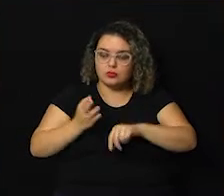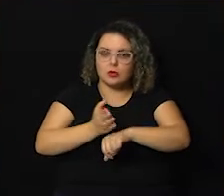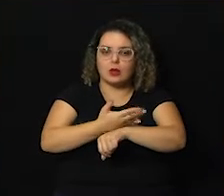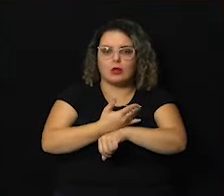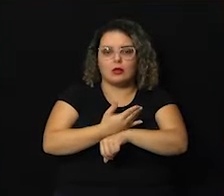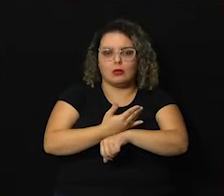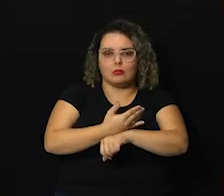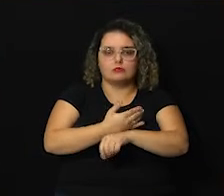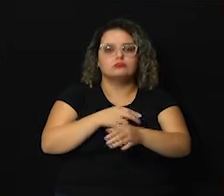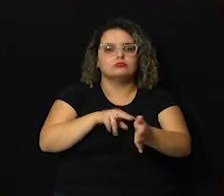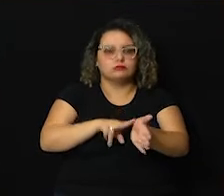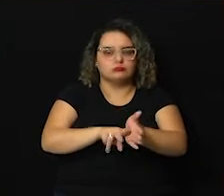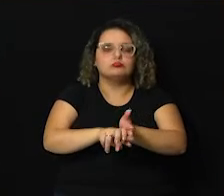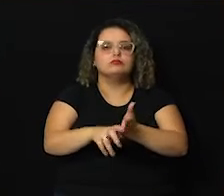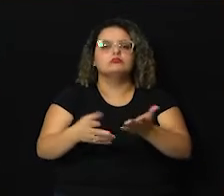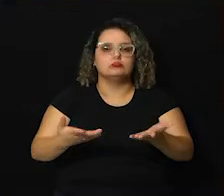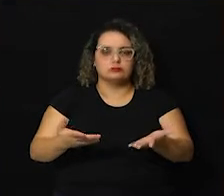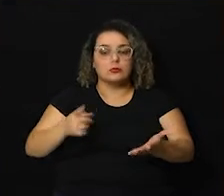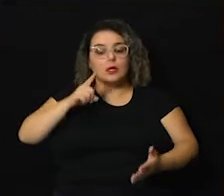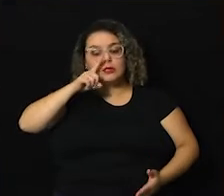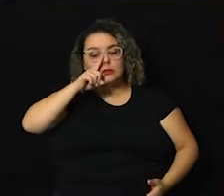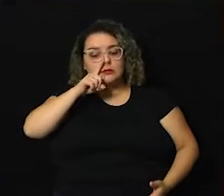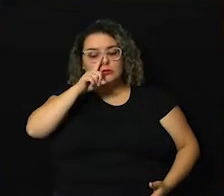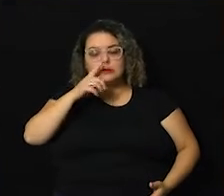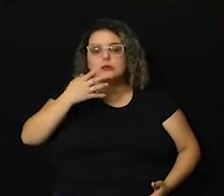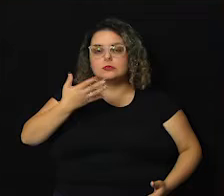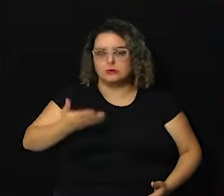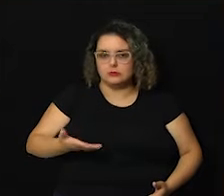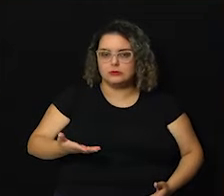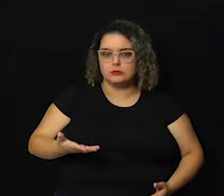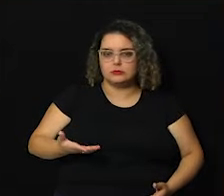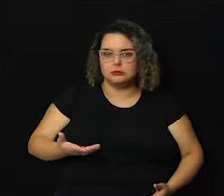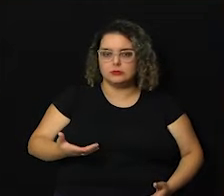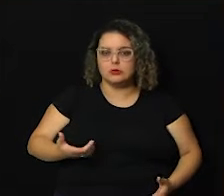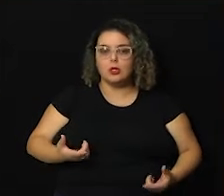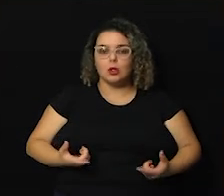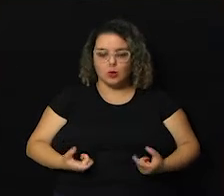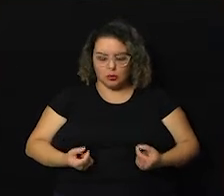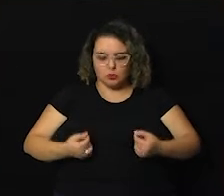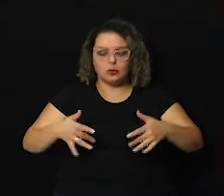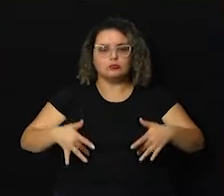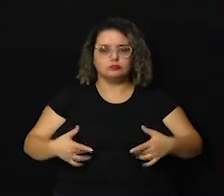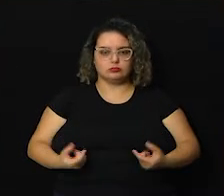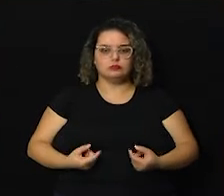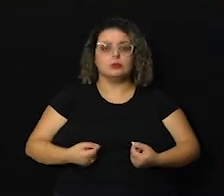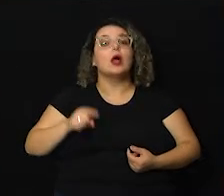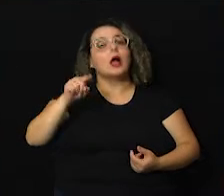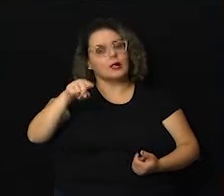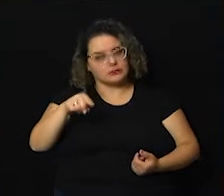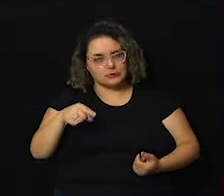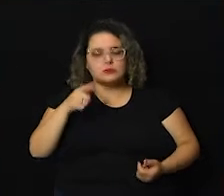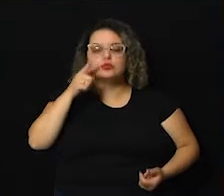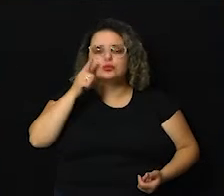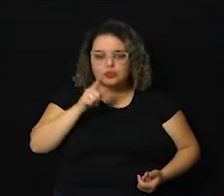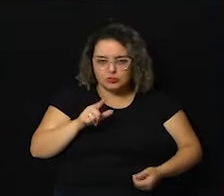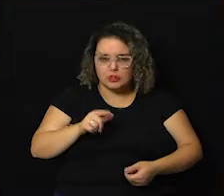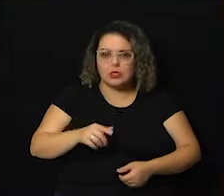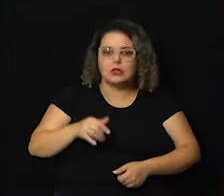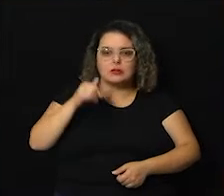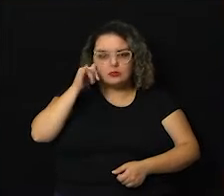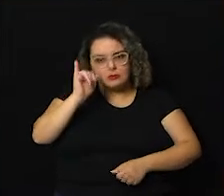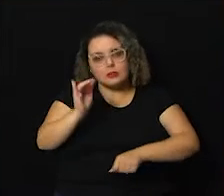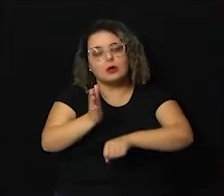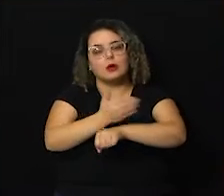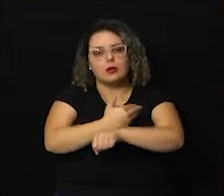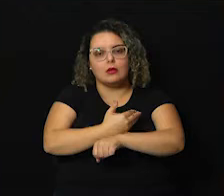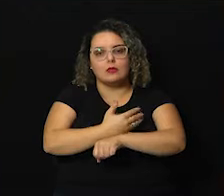e dirigidos para esses riscos. Então, nessa situação, o câncer renal pode ser rastreado, tá? Mas isso é